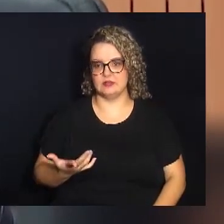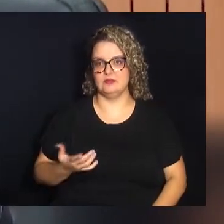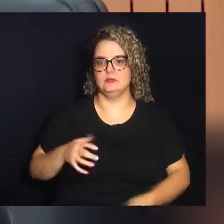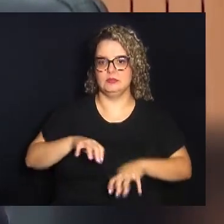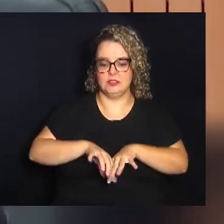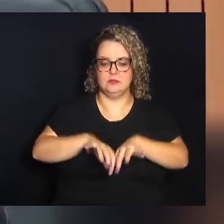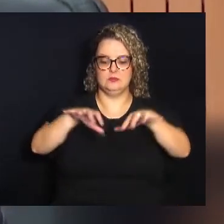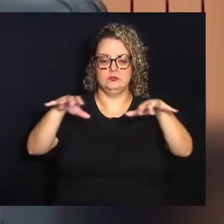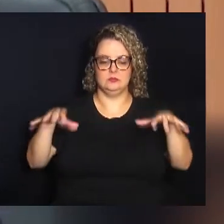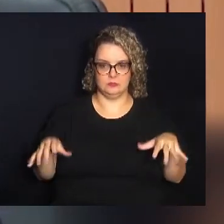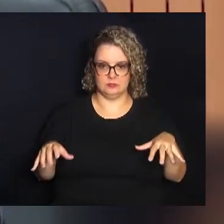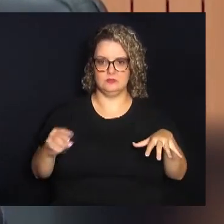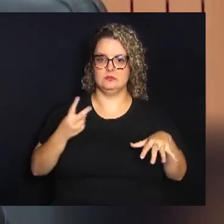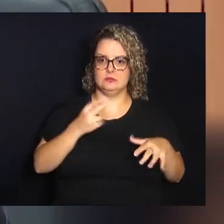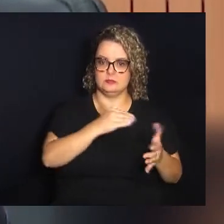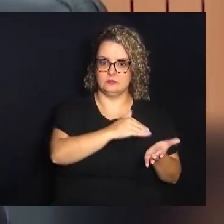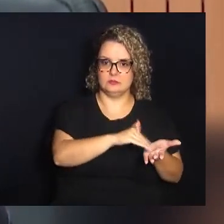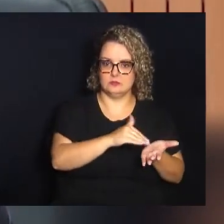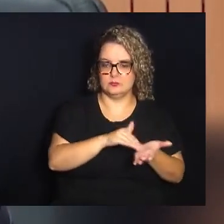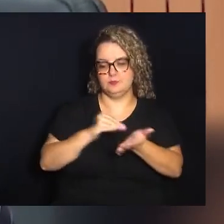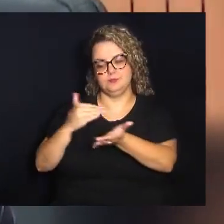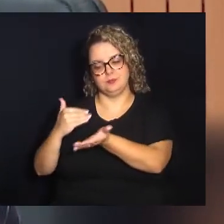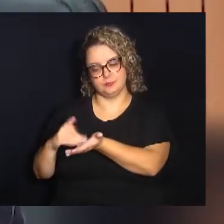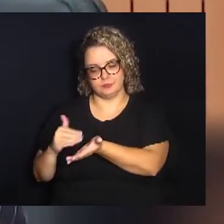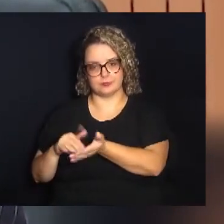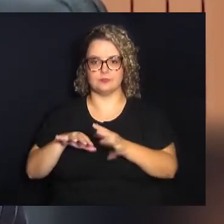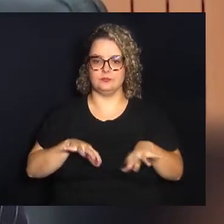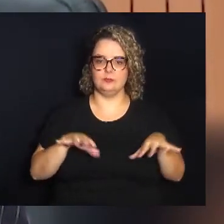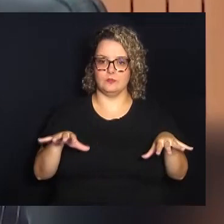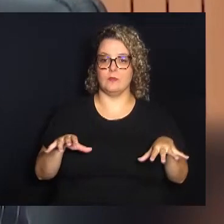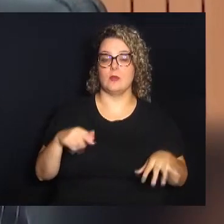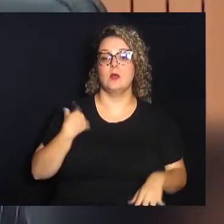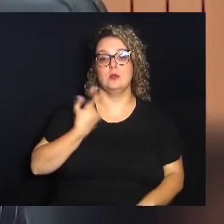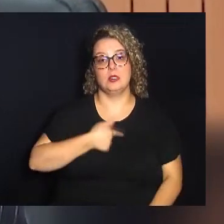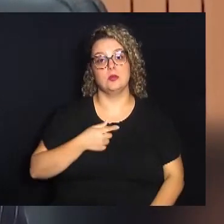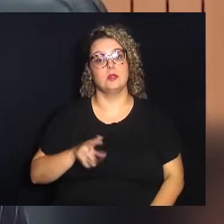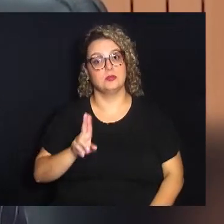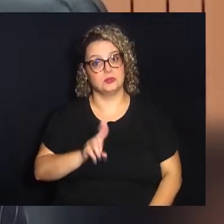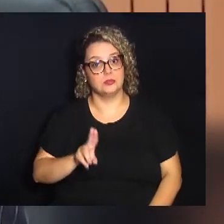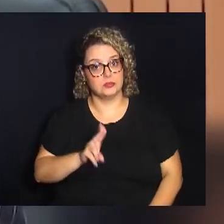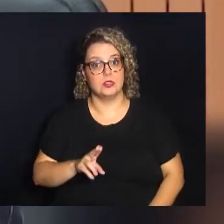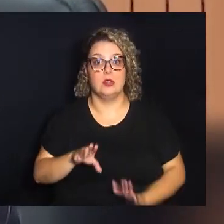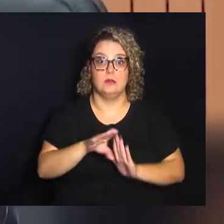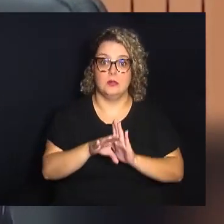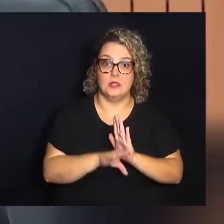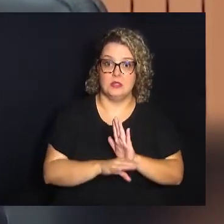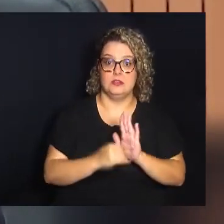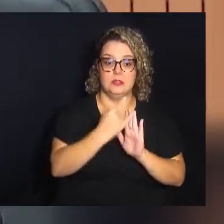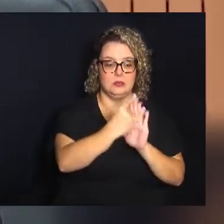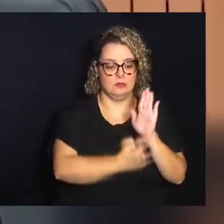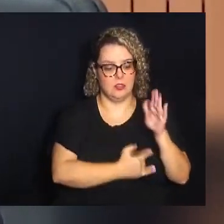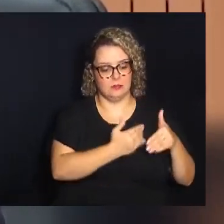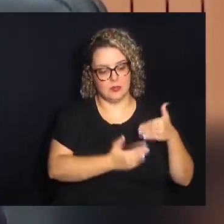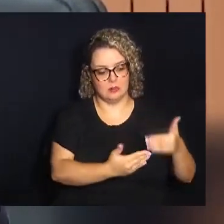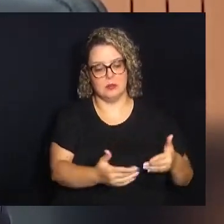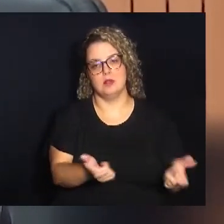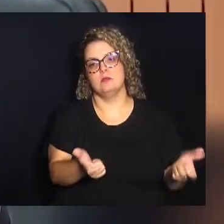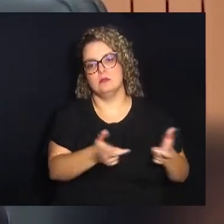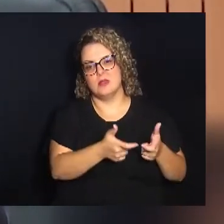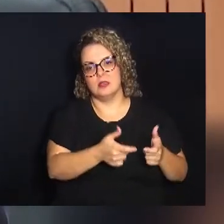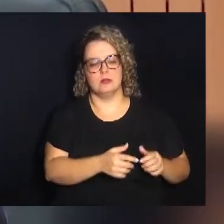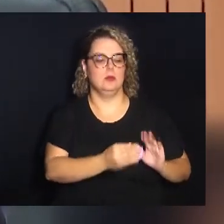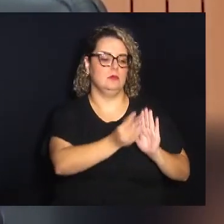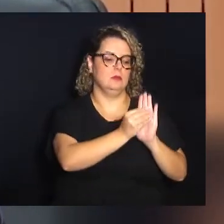separação dessas duas secretarias justamente para a gente começar a implementar programas de desburocratização,